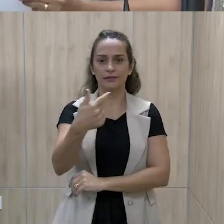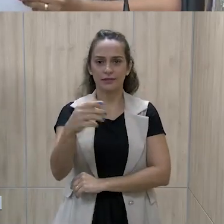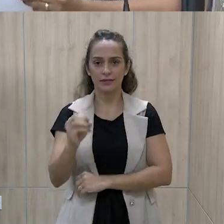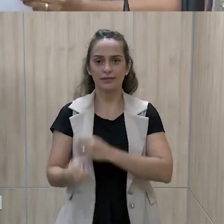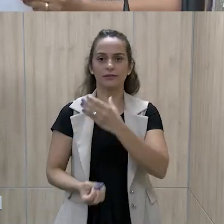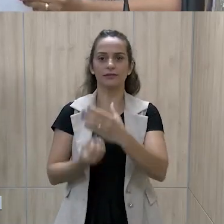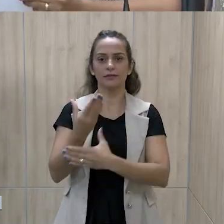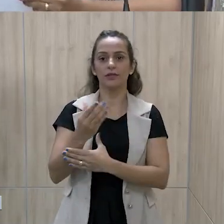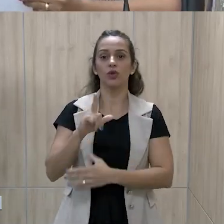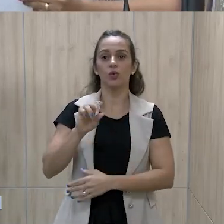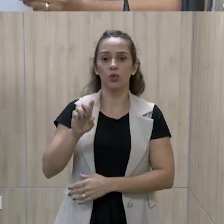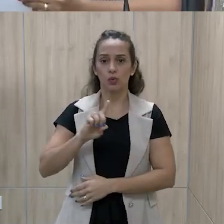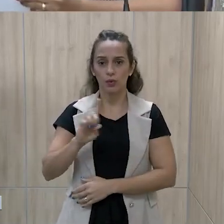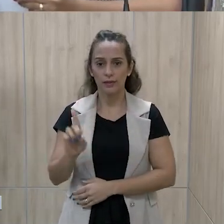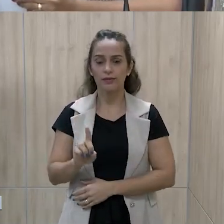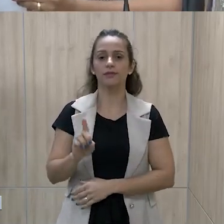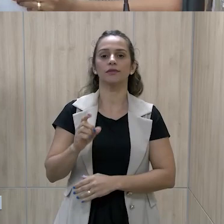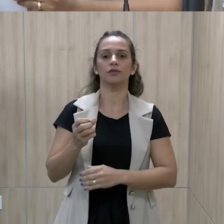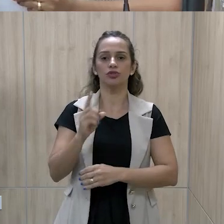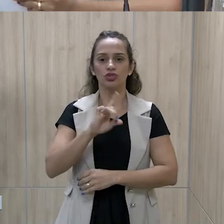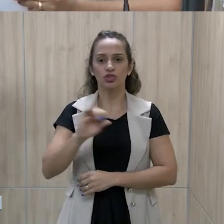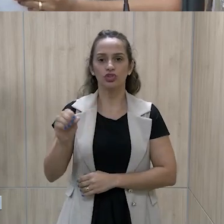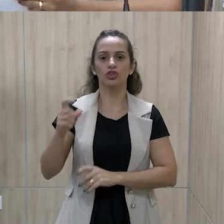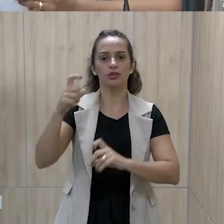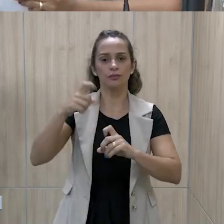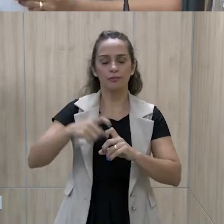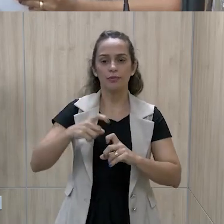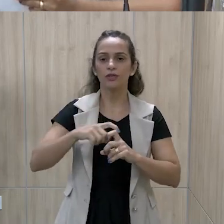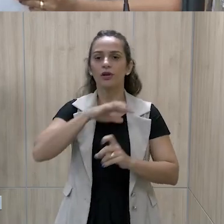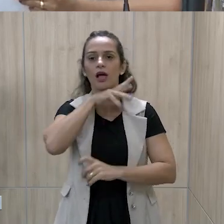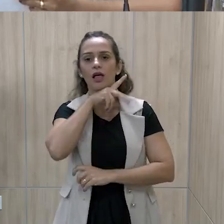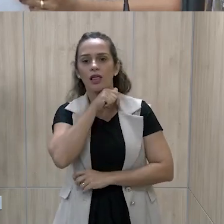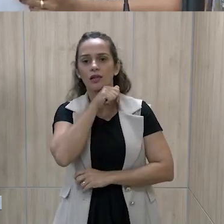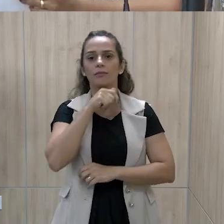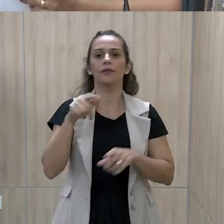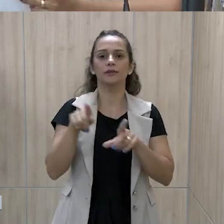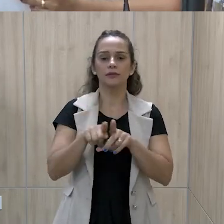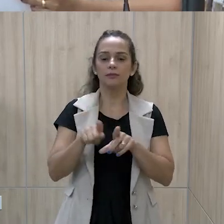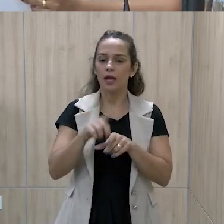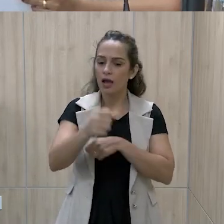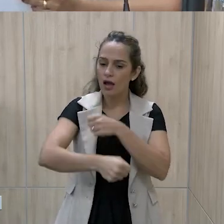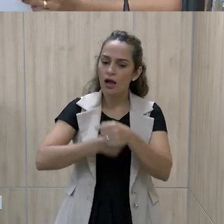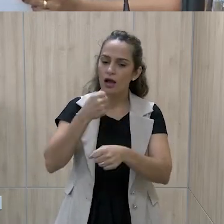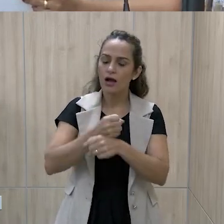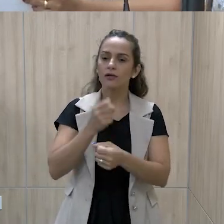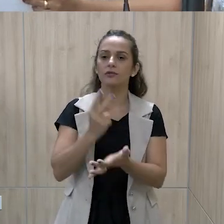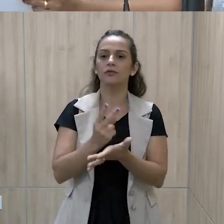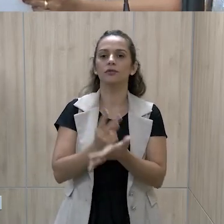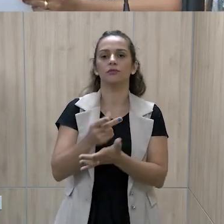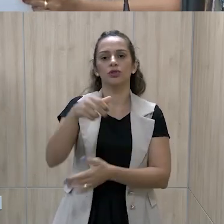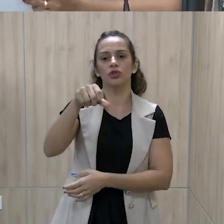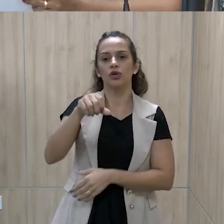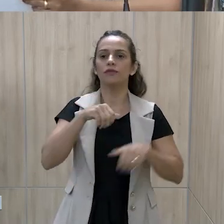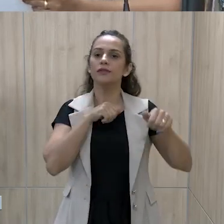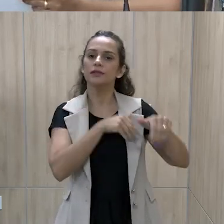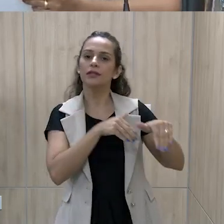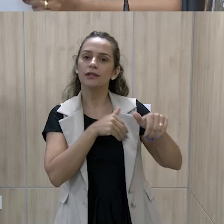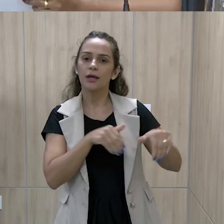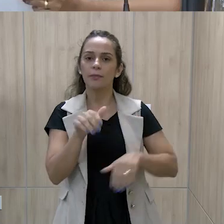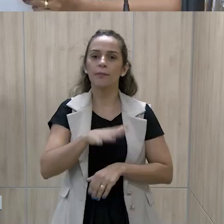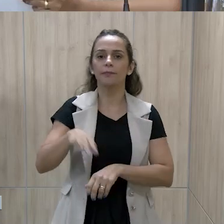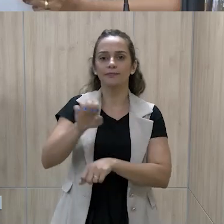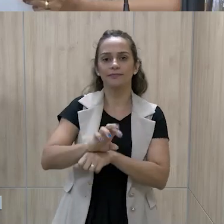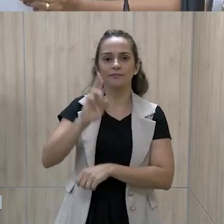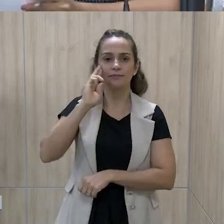de lei número 170 de autoria Deputado Luiz do hospital institui o dia do médico veterinário a ser celebrado anualmente no dia 9 de setembro